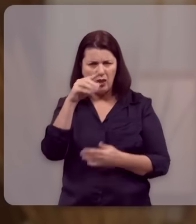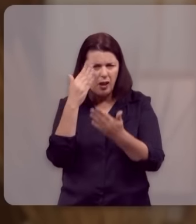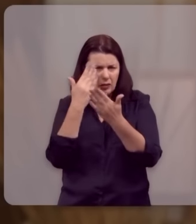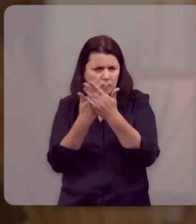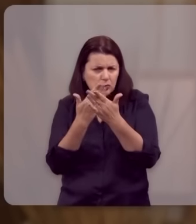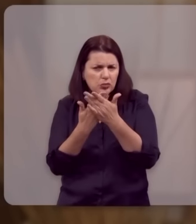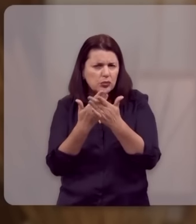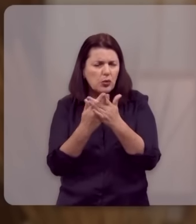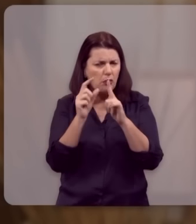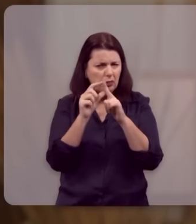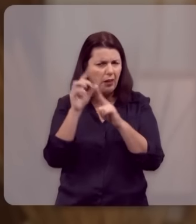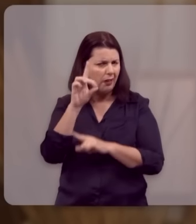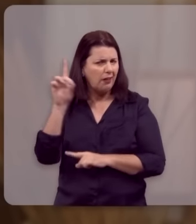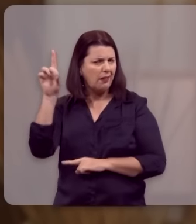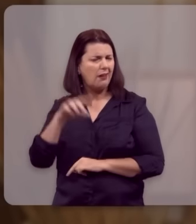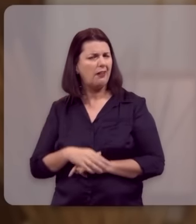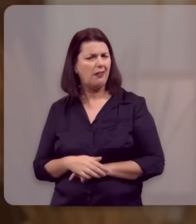Você estuda a Bíblia?